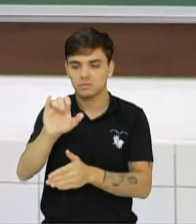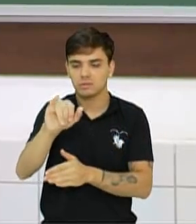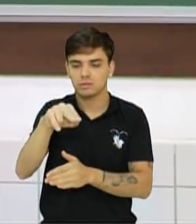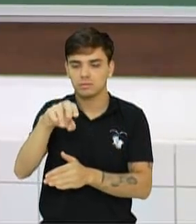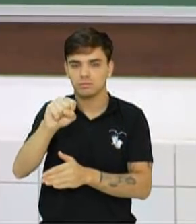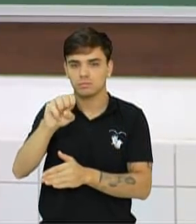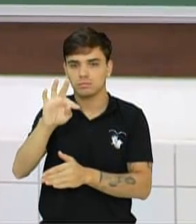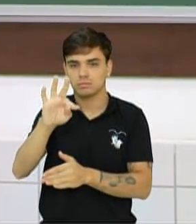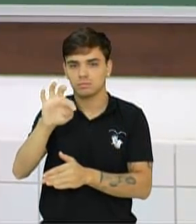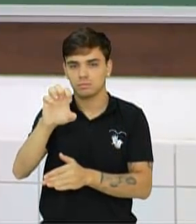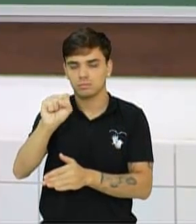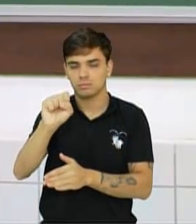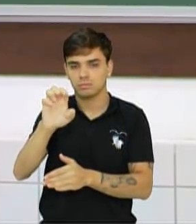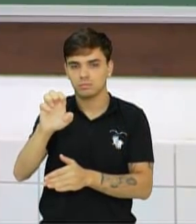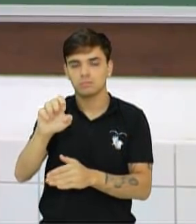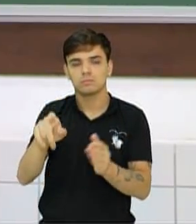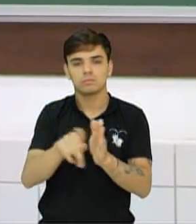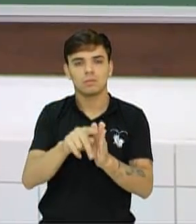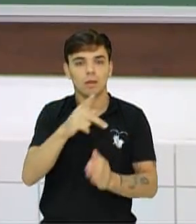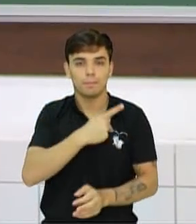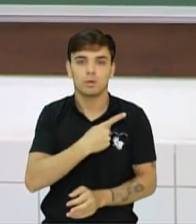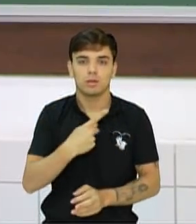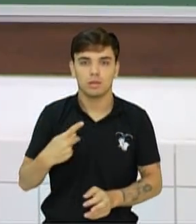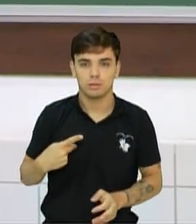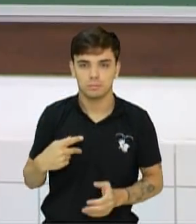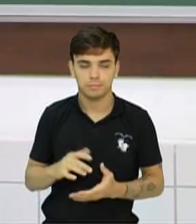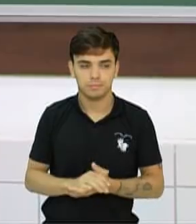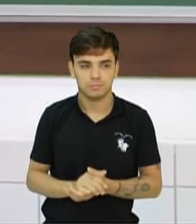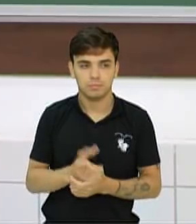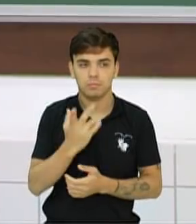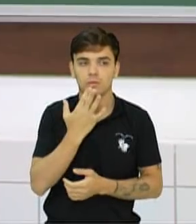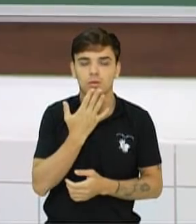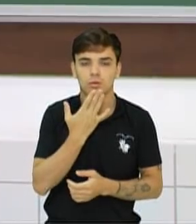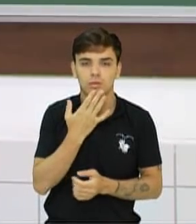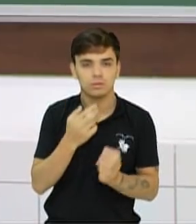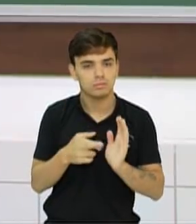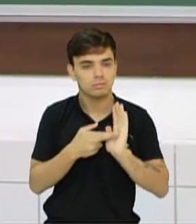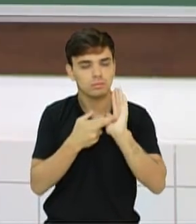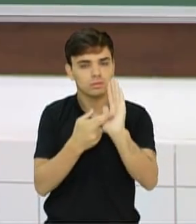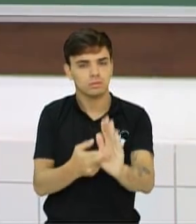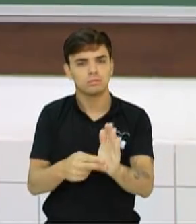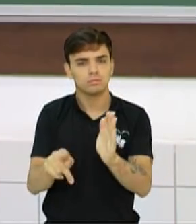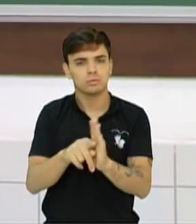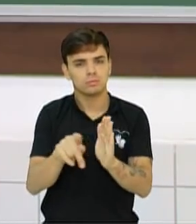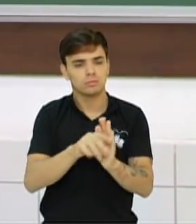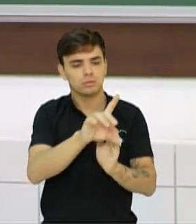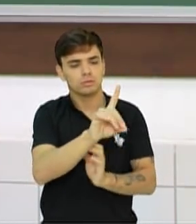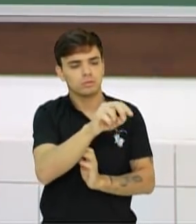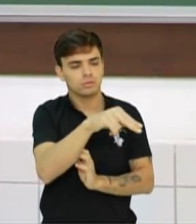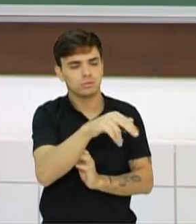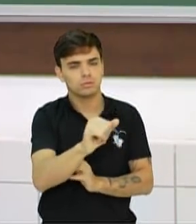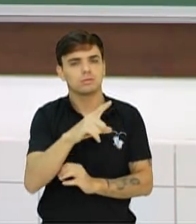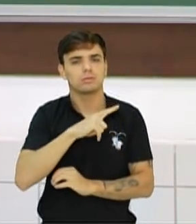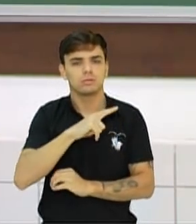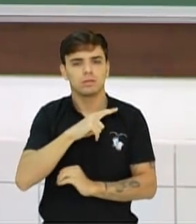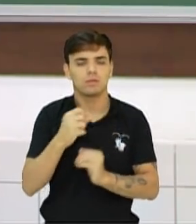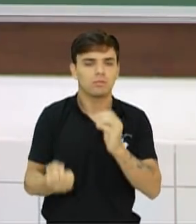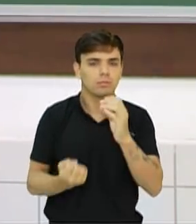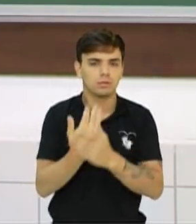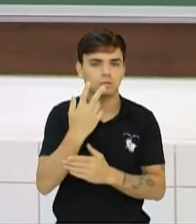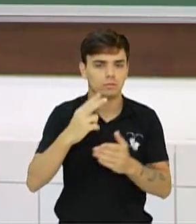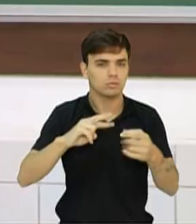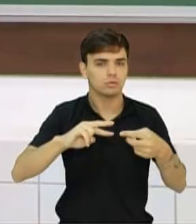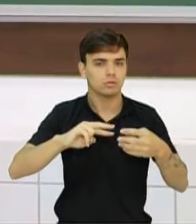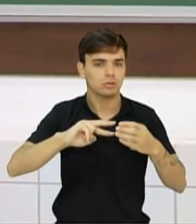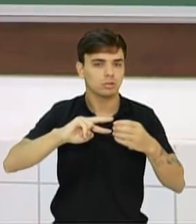proteínas. Essa parte colorida, gente, representa uma parte do DNA que tem a informação genética para a